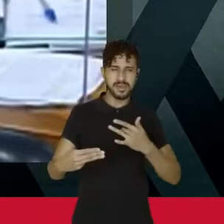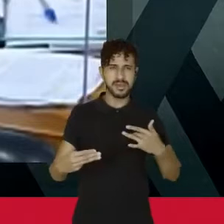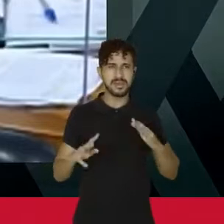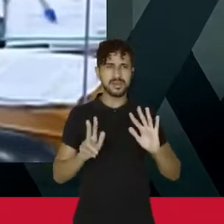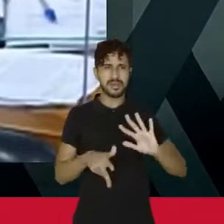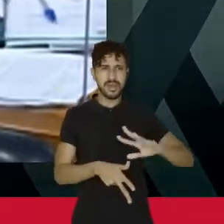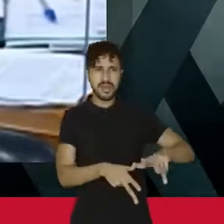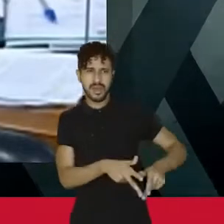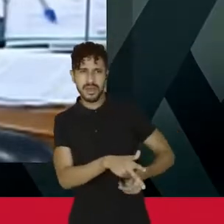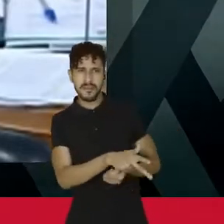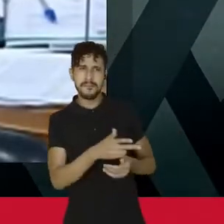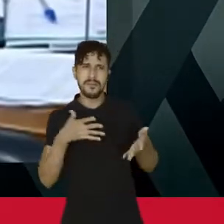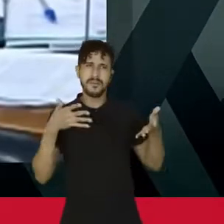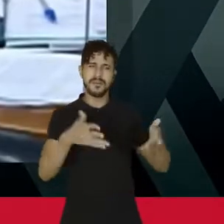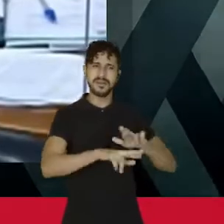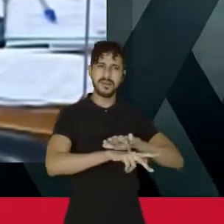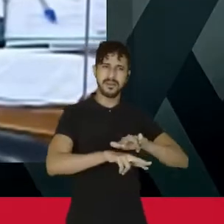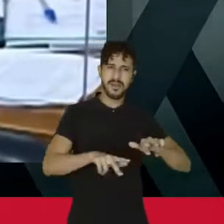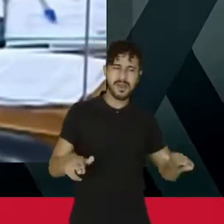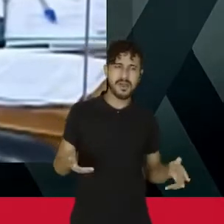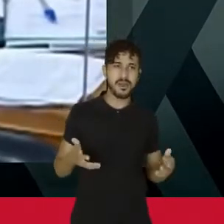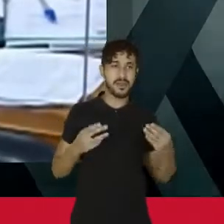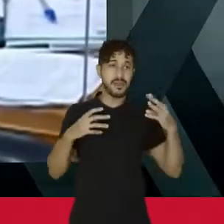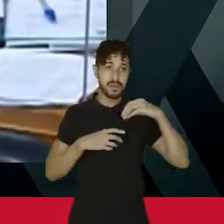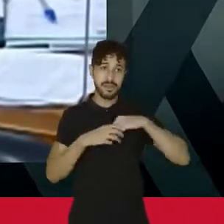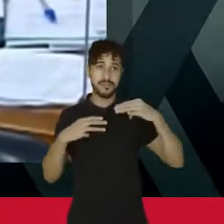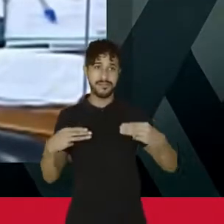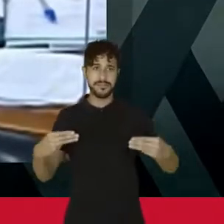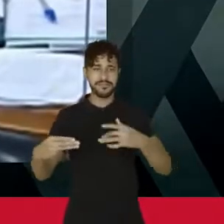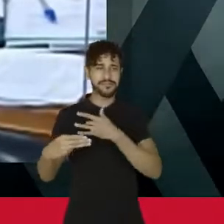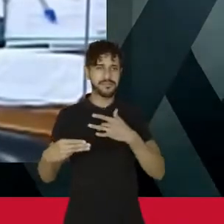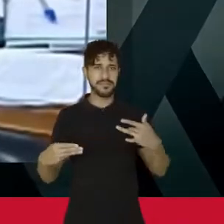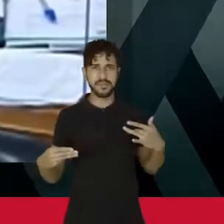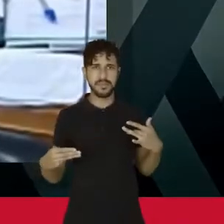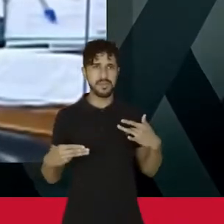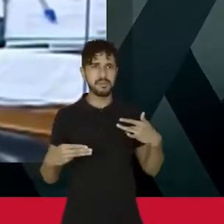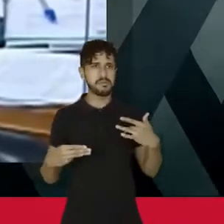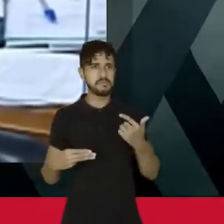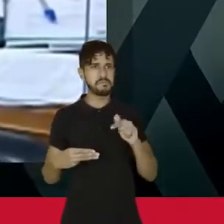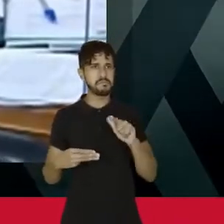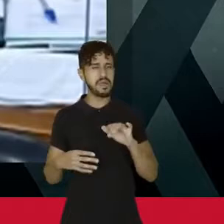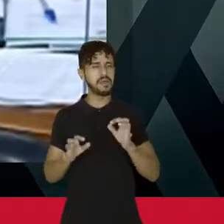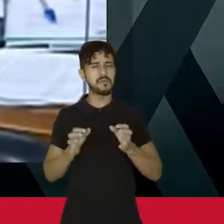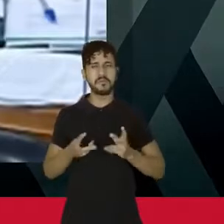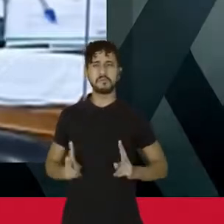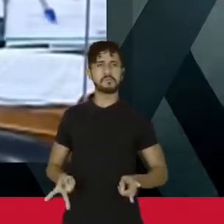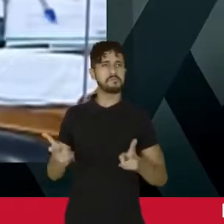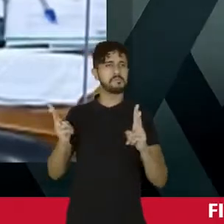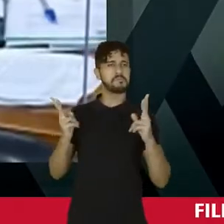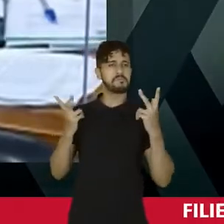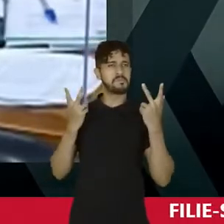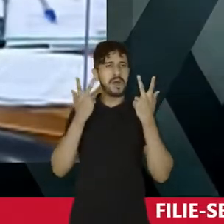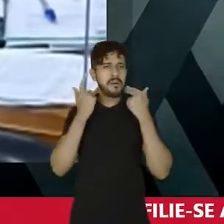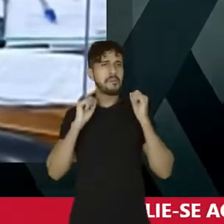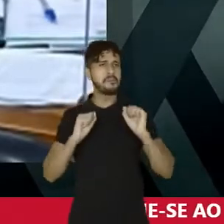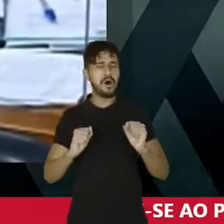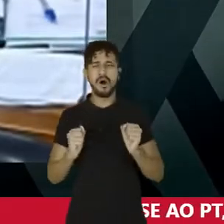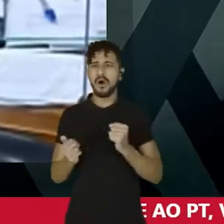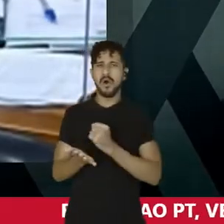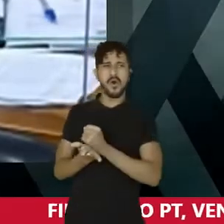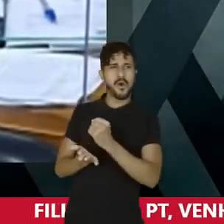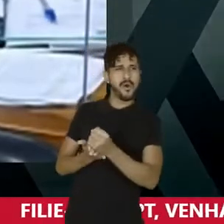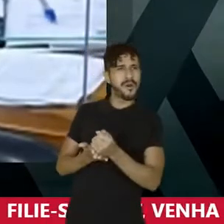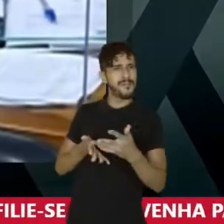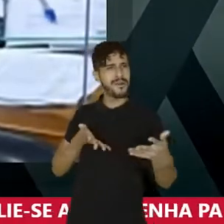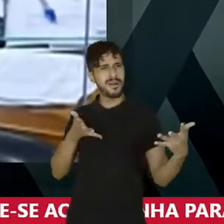envolvimento em corrupção que no Ministério da Saúde não sofre qualquer restrição para ser intermediária de